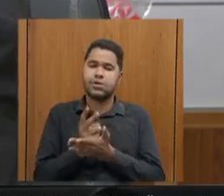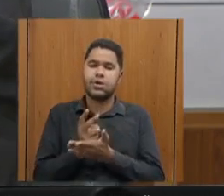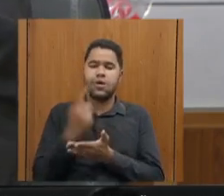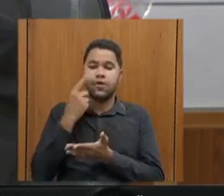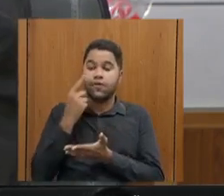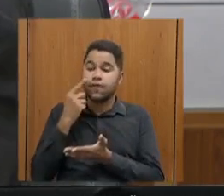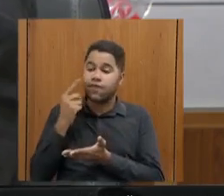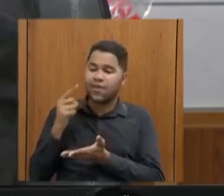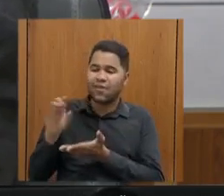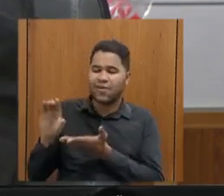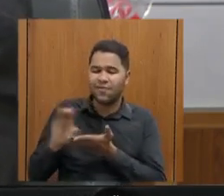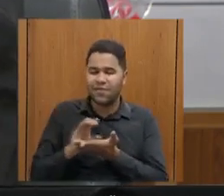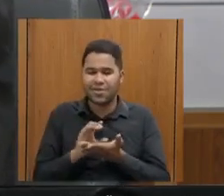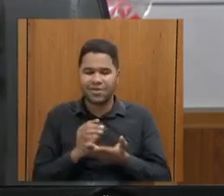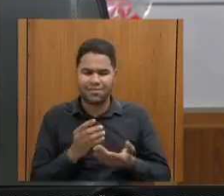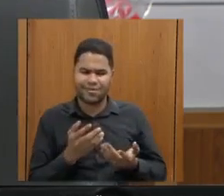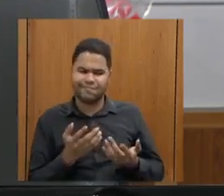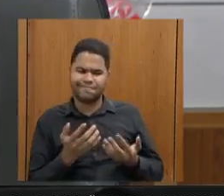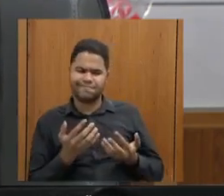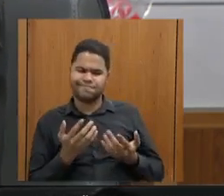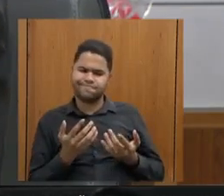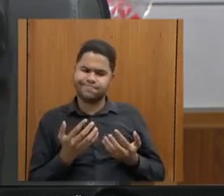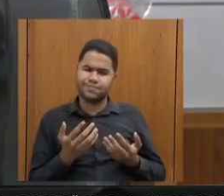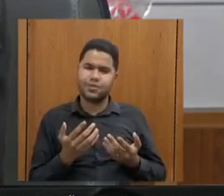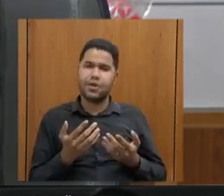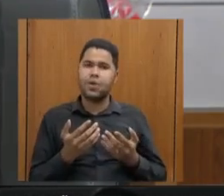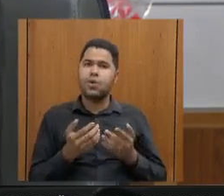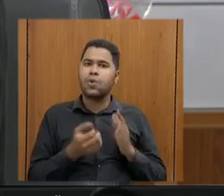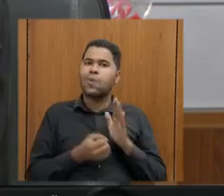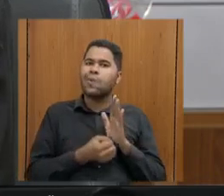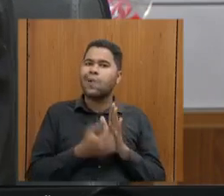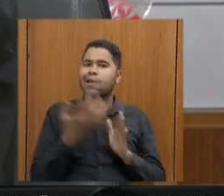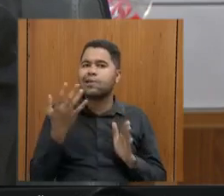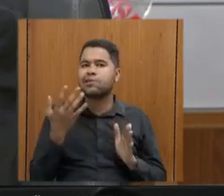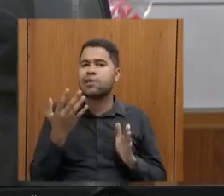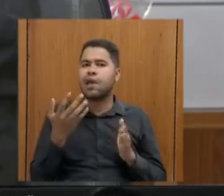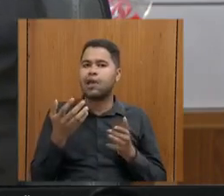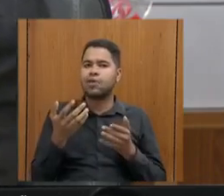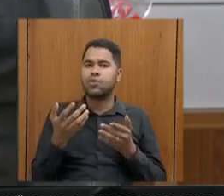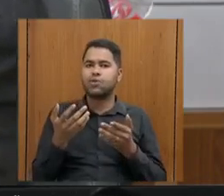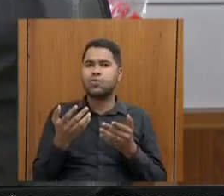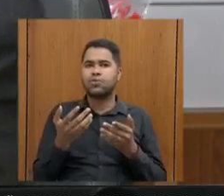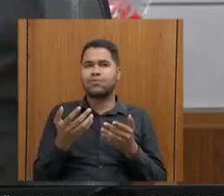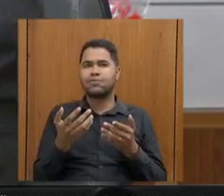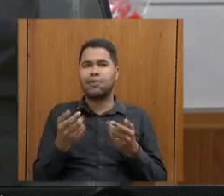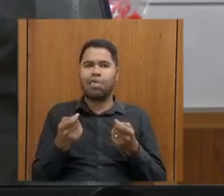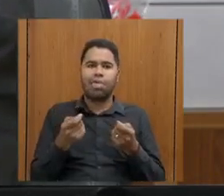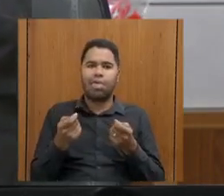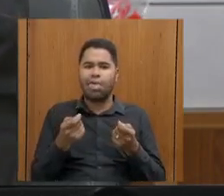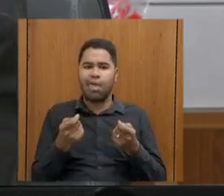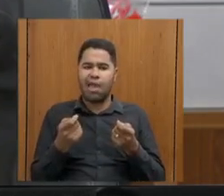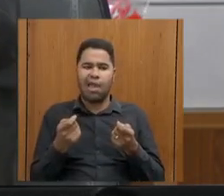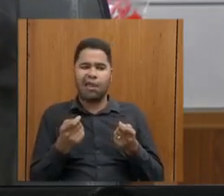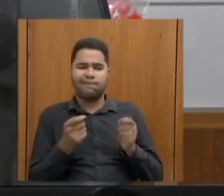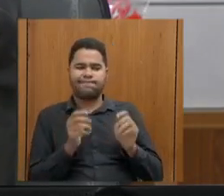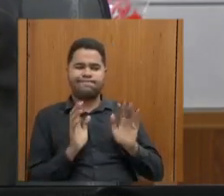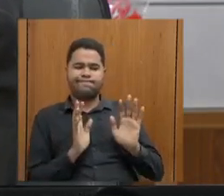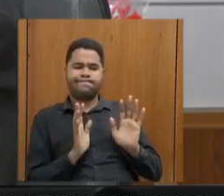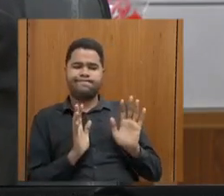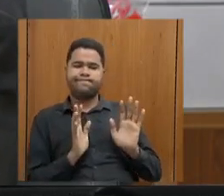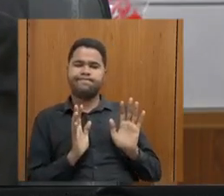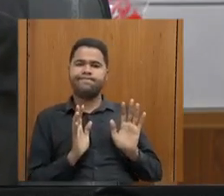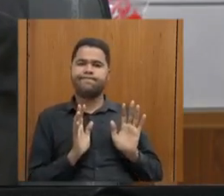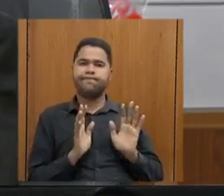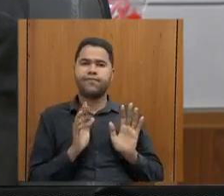investidor intimidá-lo com muitas vezes o excesso de controle de Servos acabam afugentando e